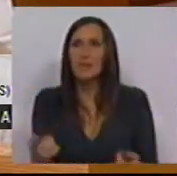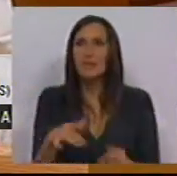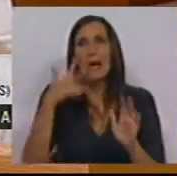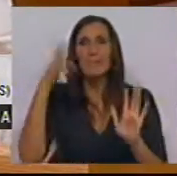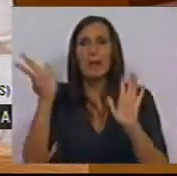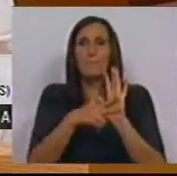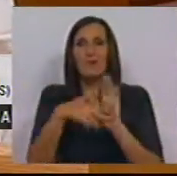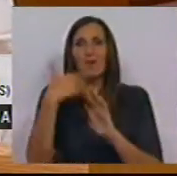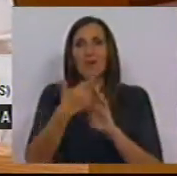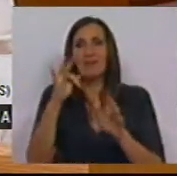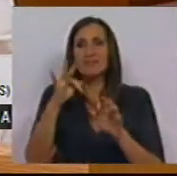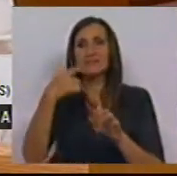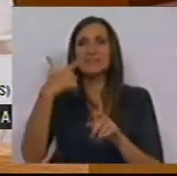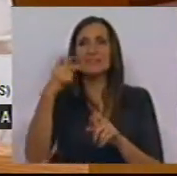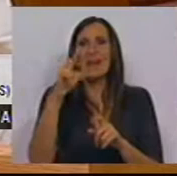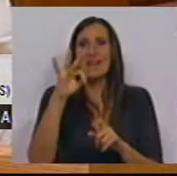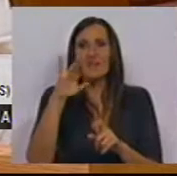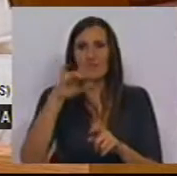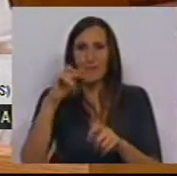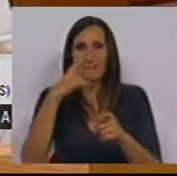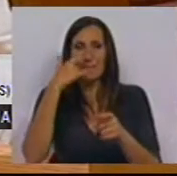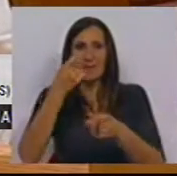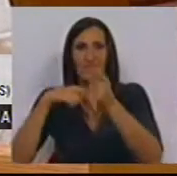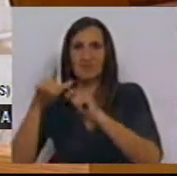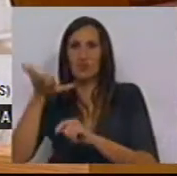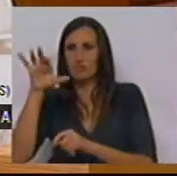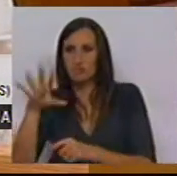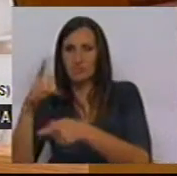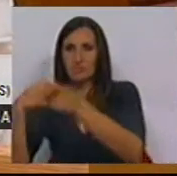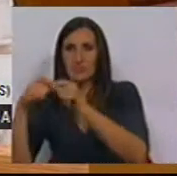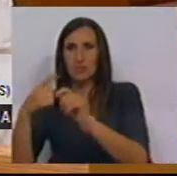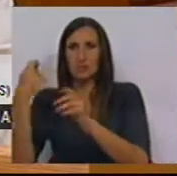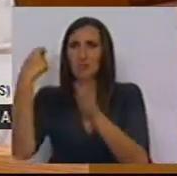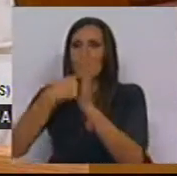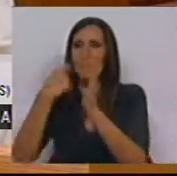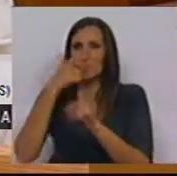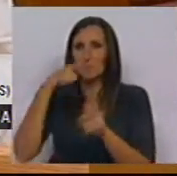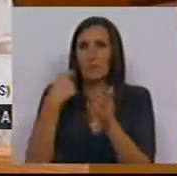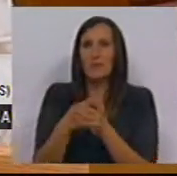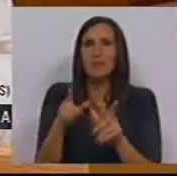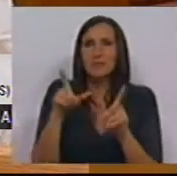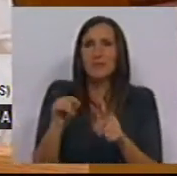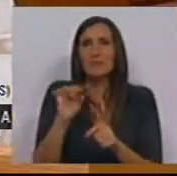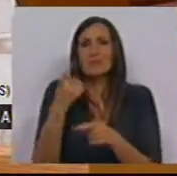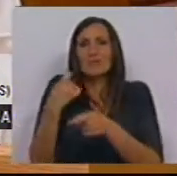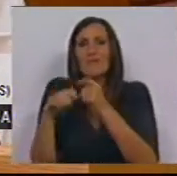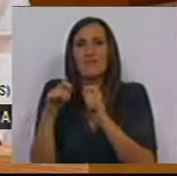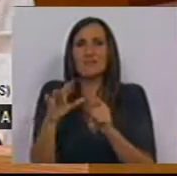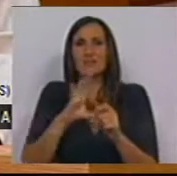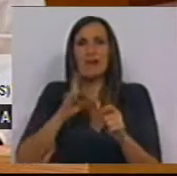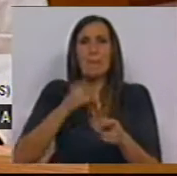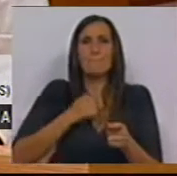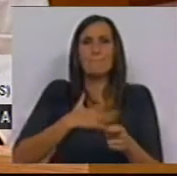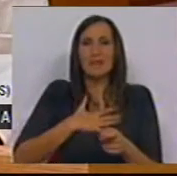um regulamento tarifário para os setores das águas e dos resíduos, se liquida a Empresa Geral de Fomento. De subtão,